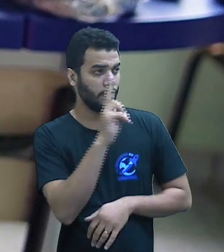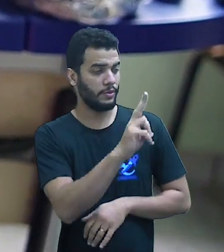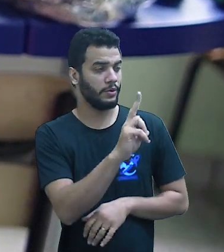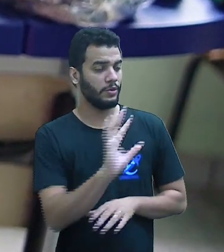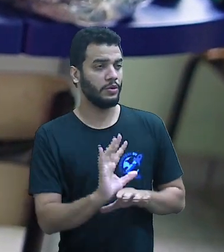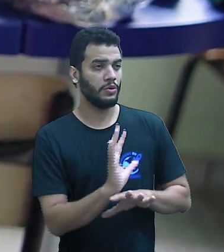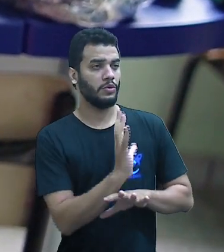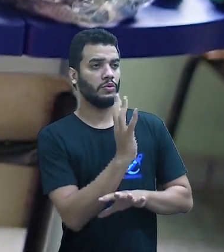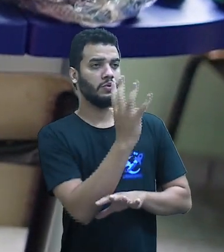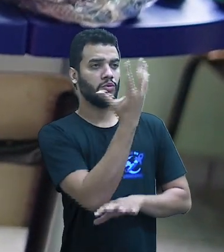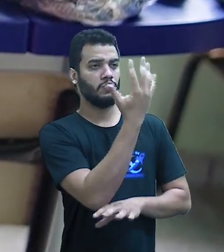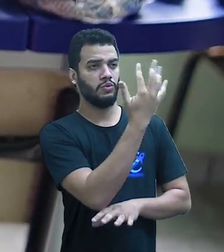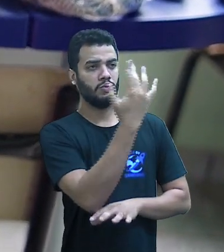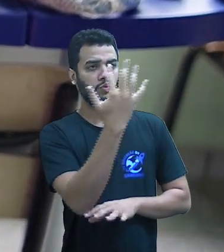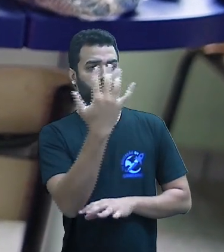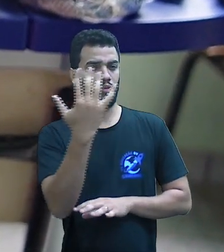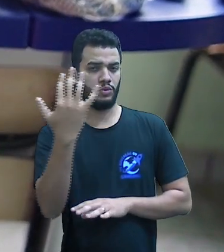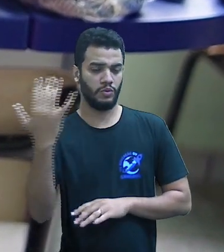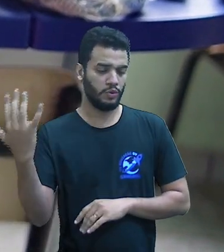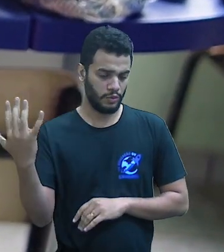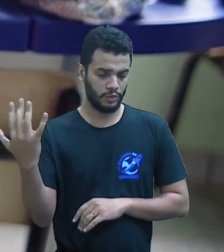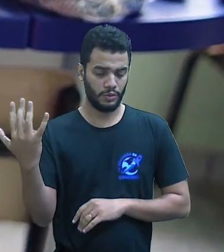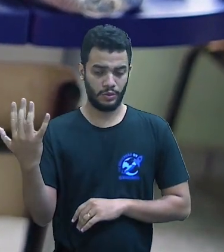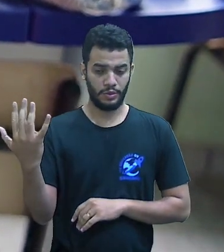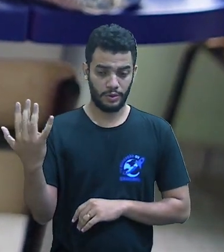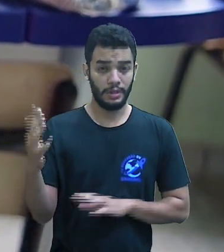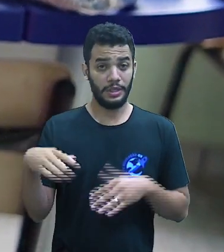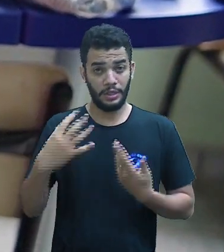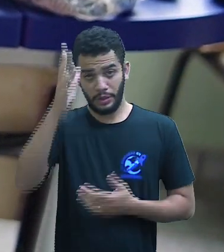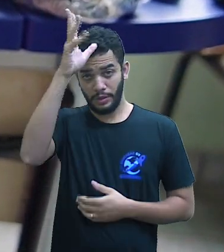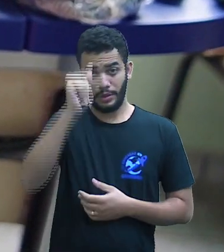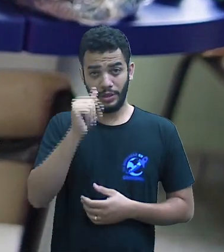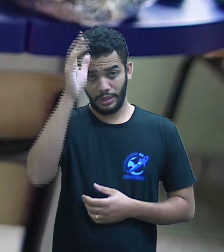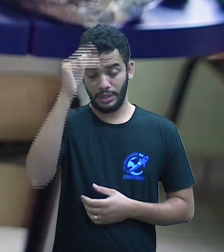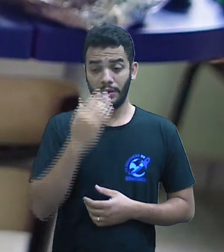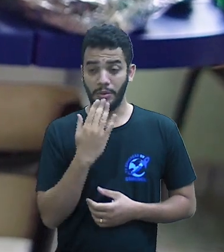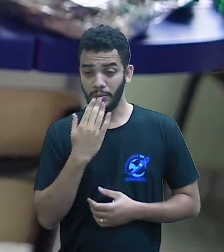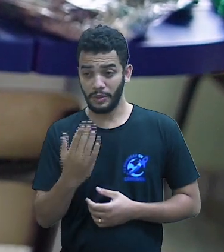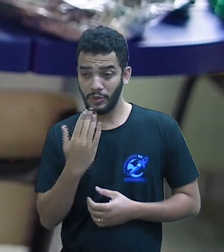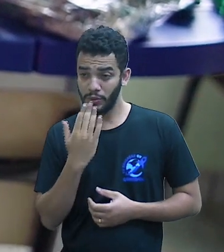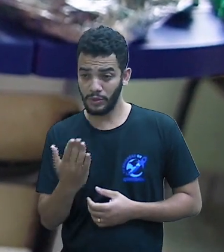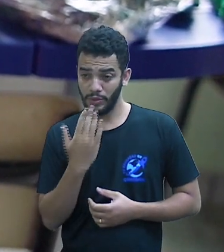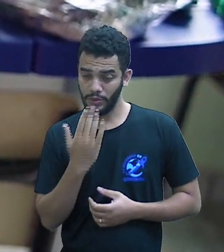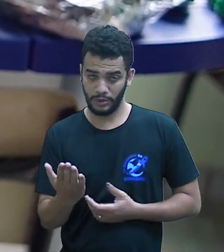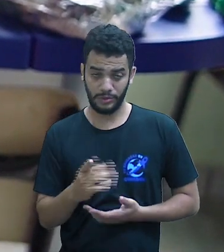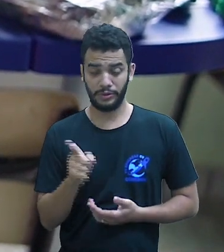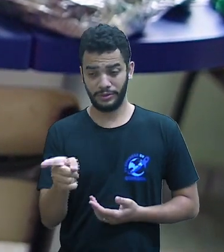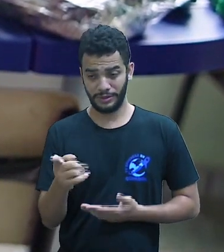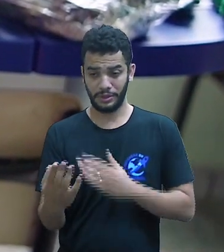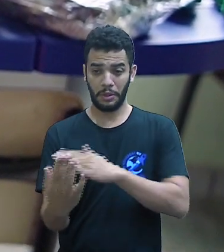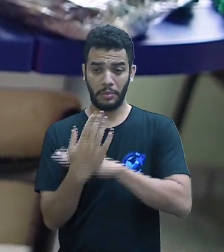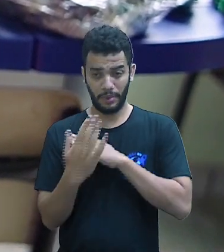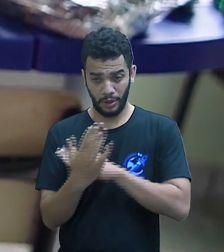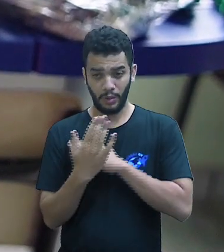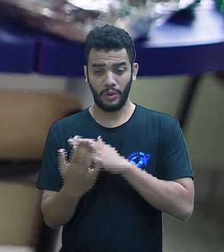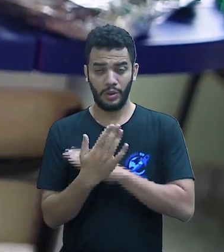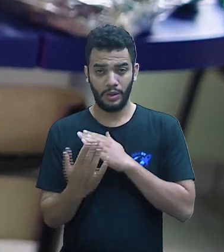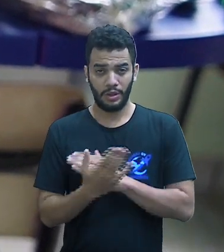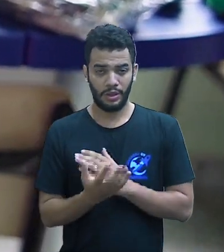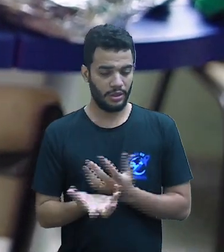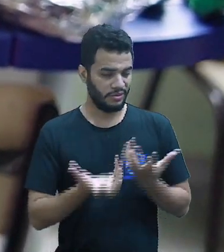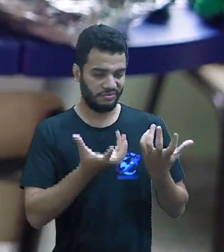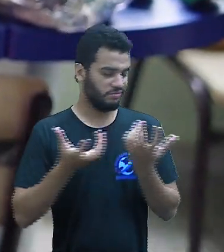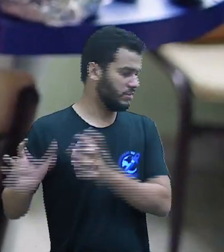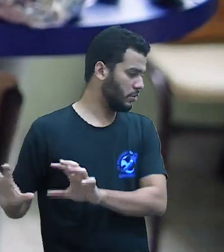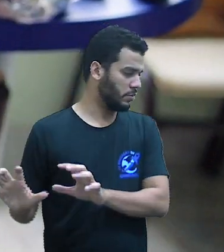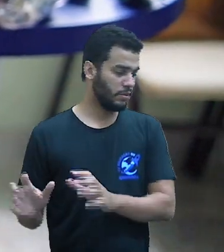ela falou assim: amigos, vocês querem me ajudar? Não, e não